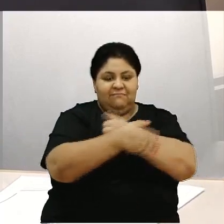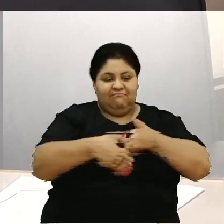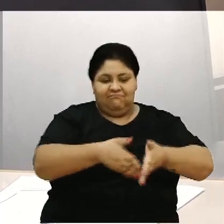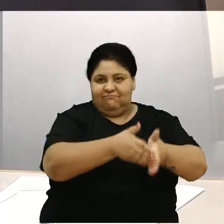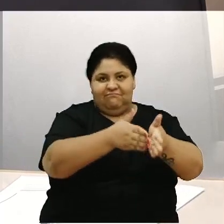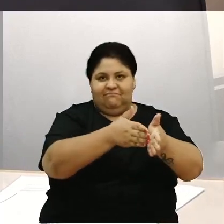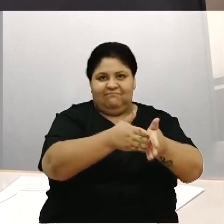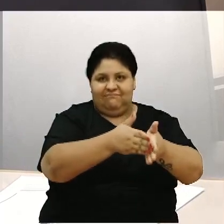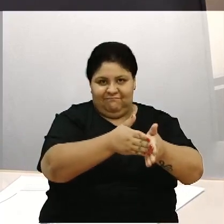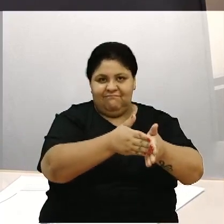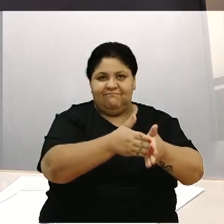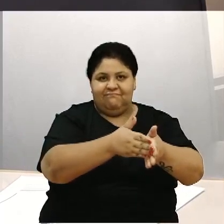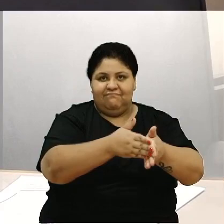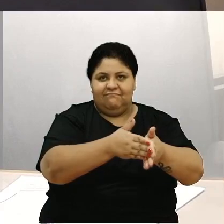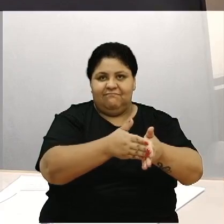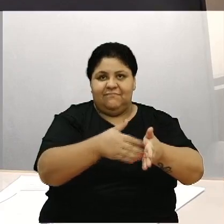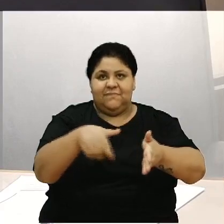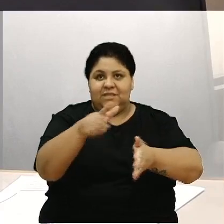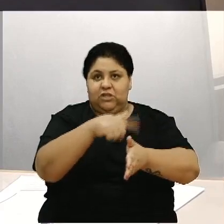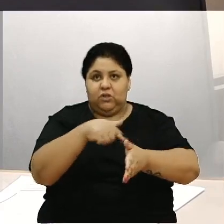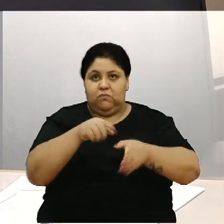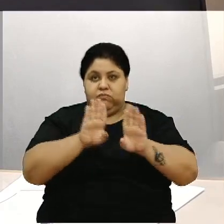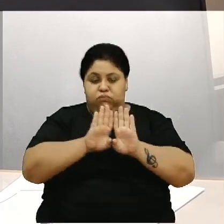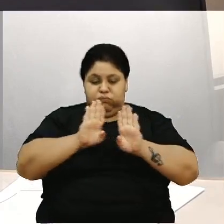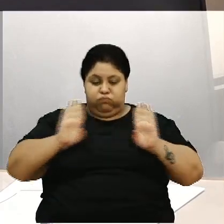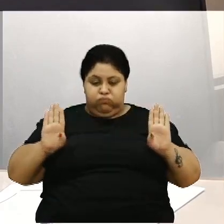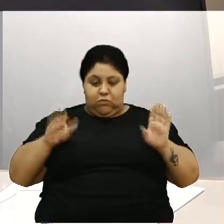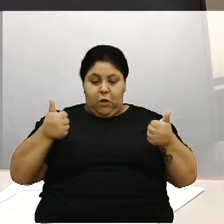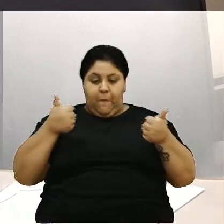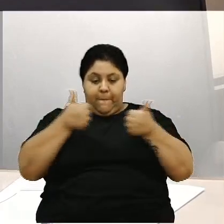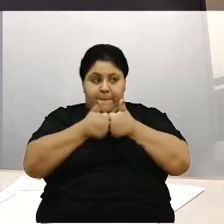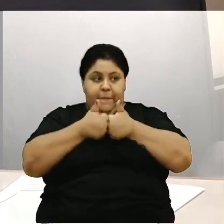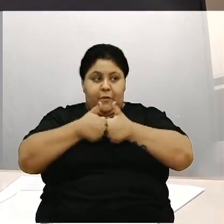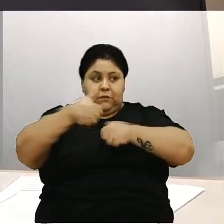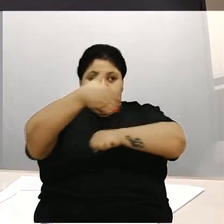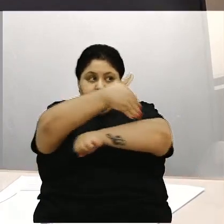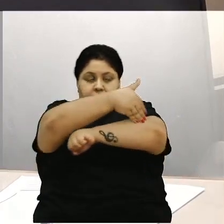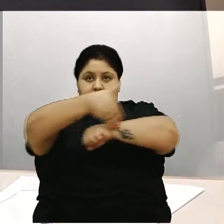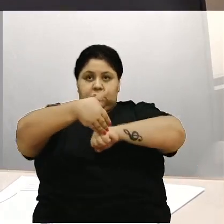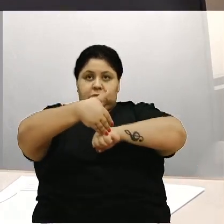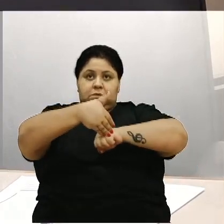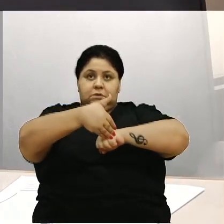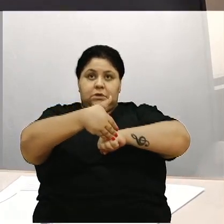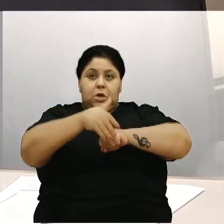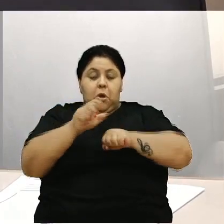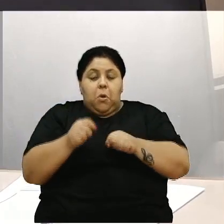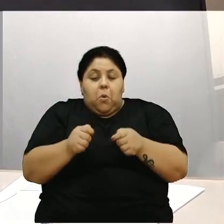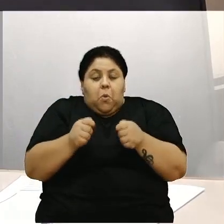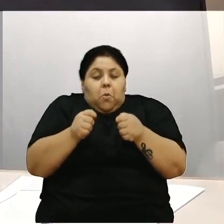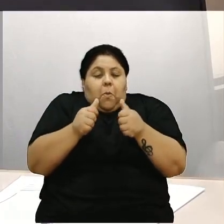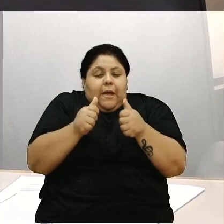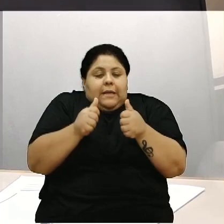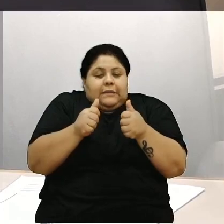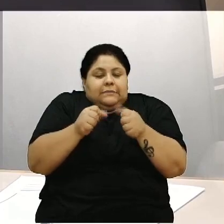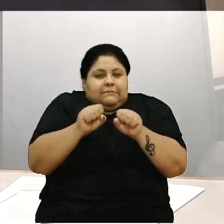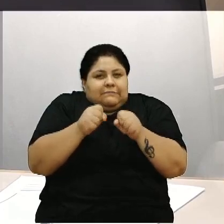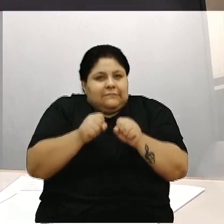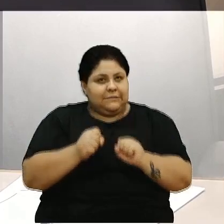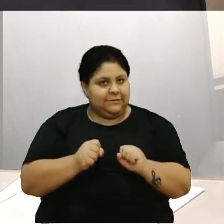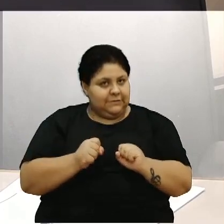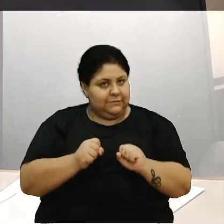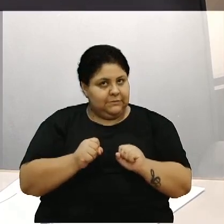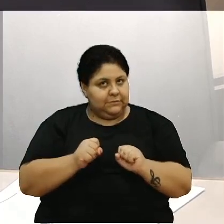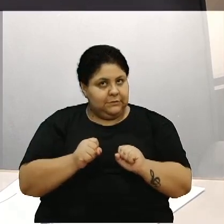não viaje. As nossas encostas próximo às estradas, elas estão instáveis. Então, eu